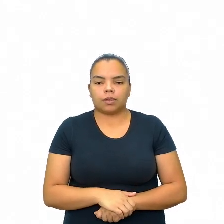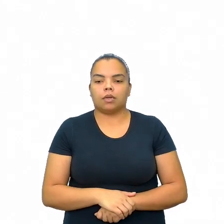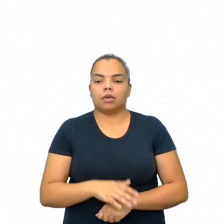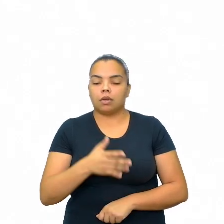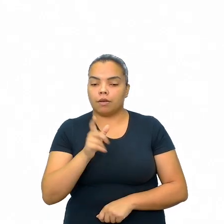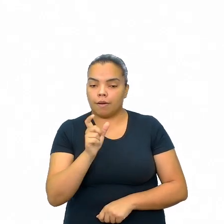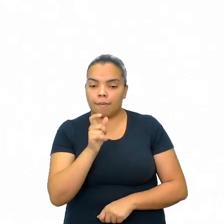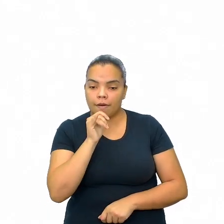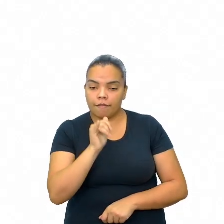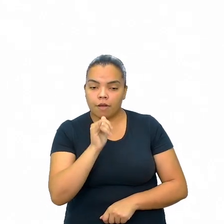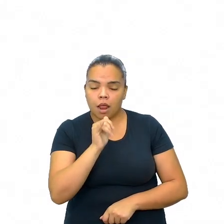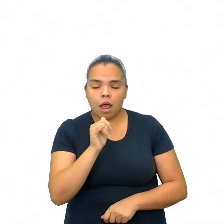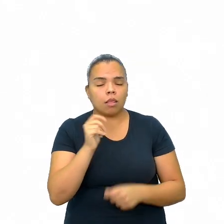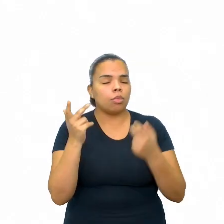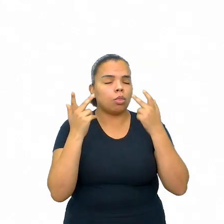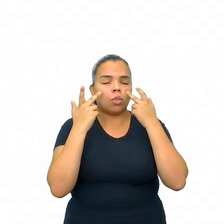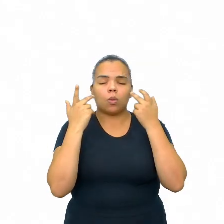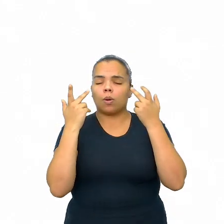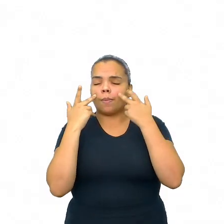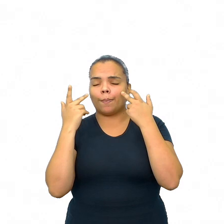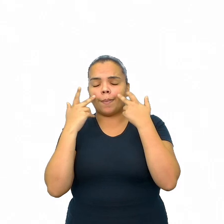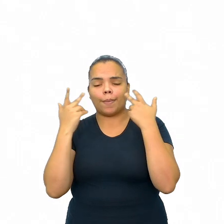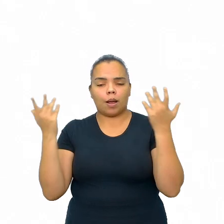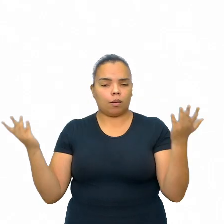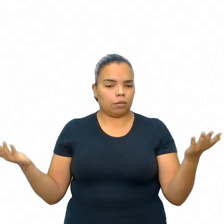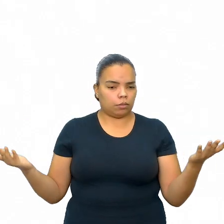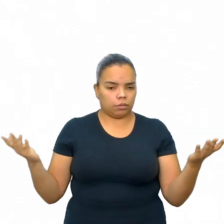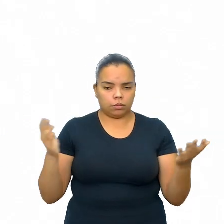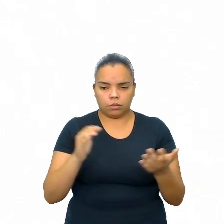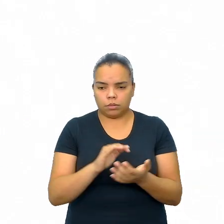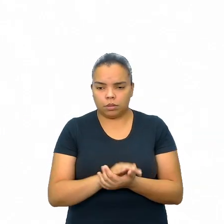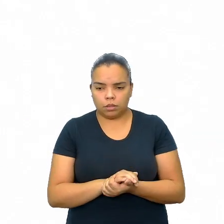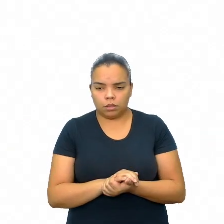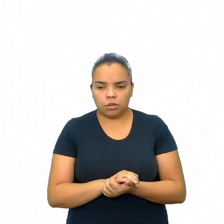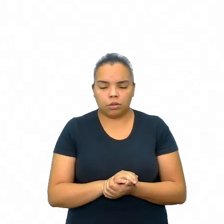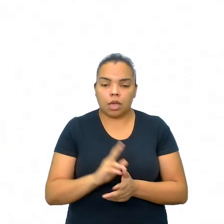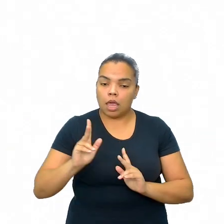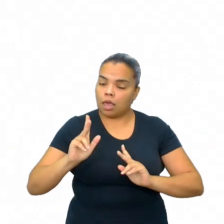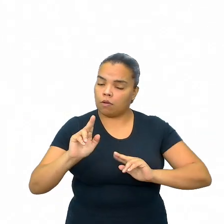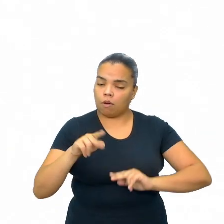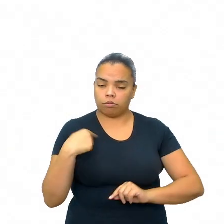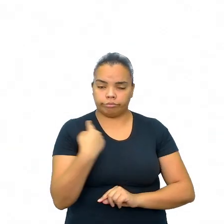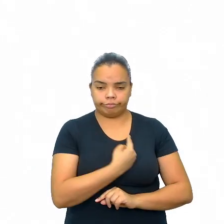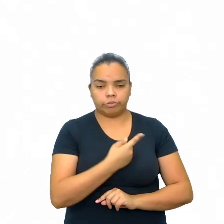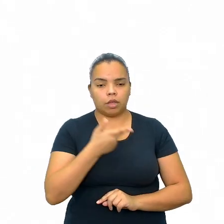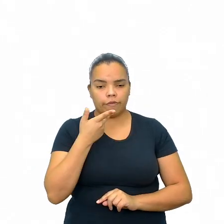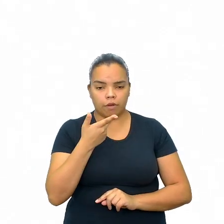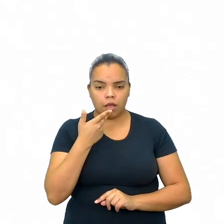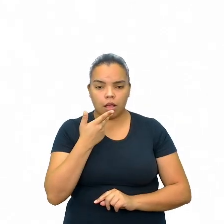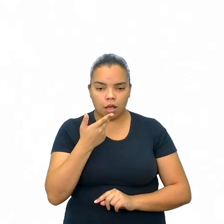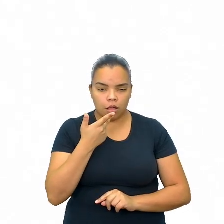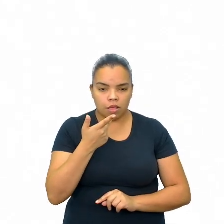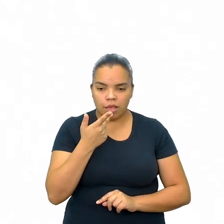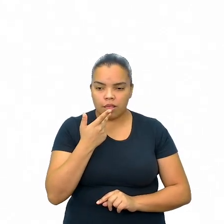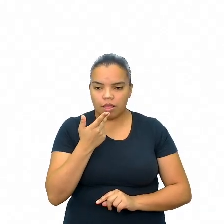o número com naturalidade, à medida do que a gente fala. Né? A gente não fala